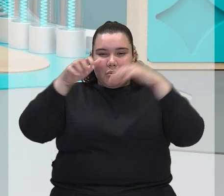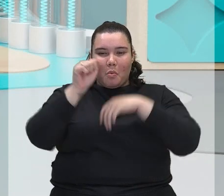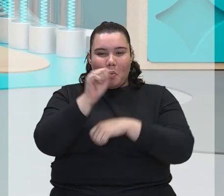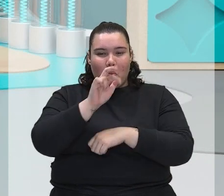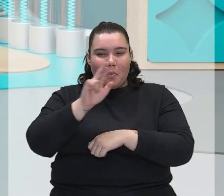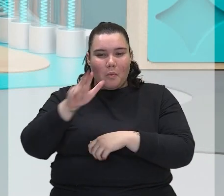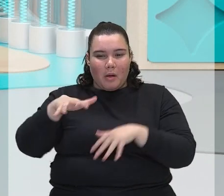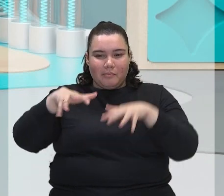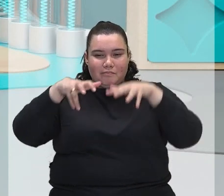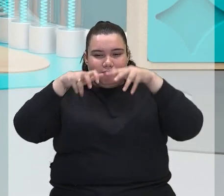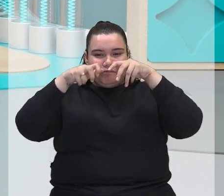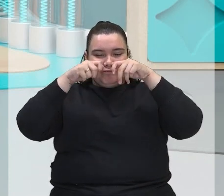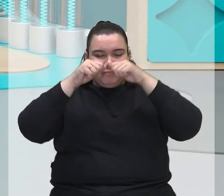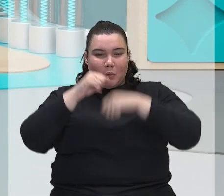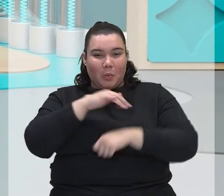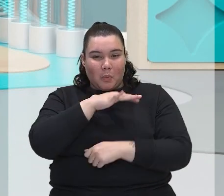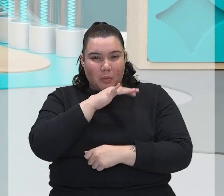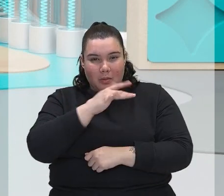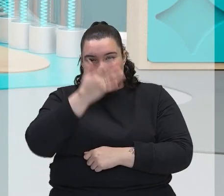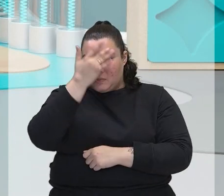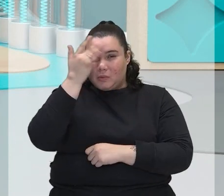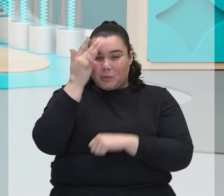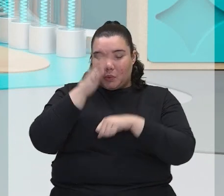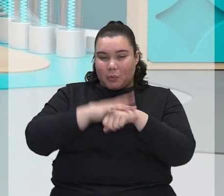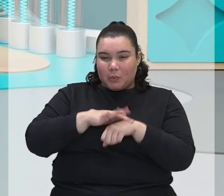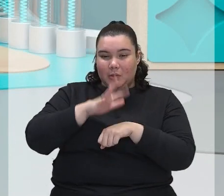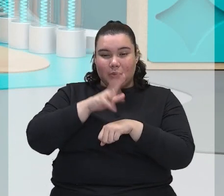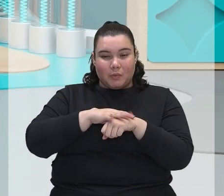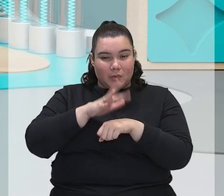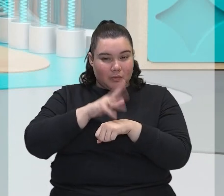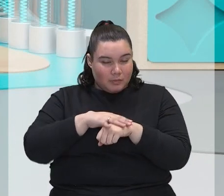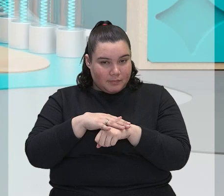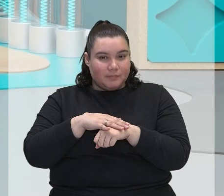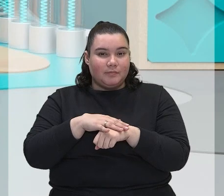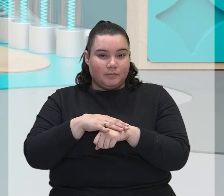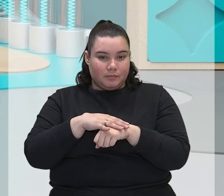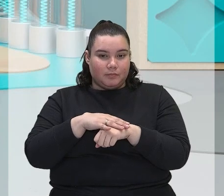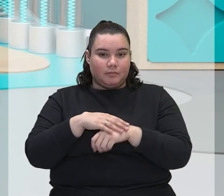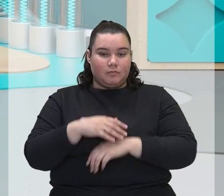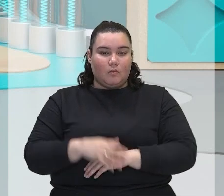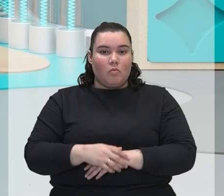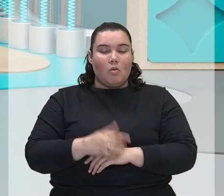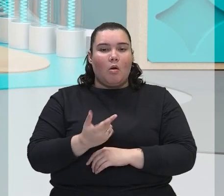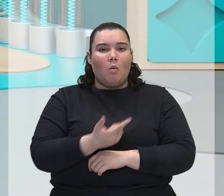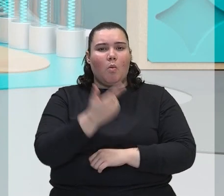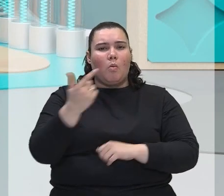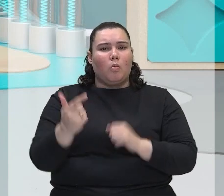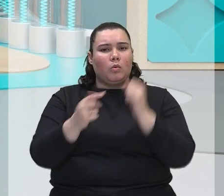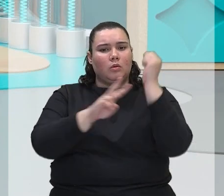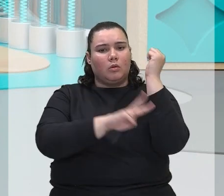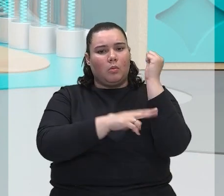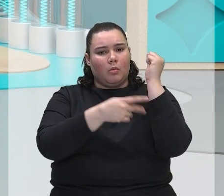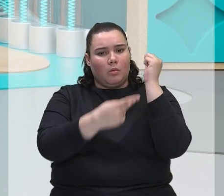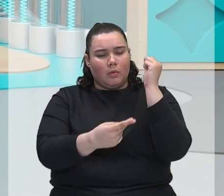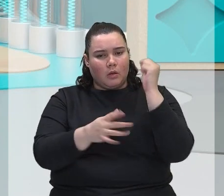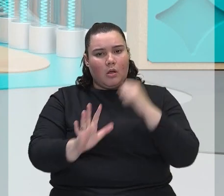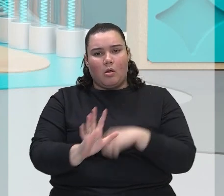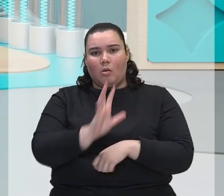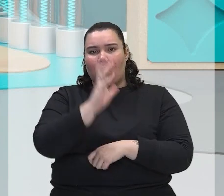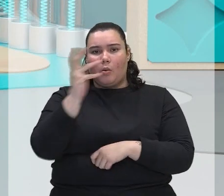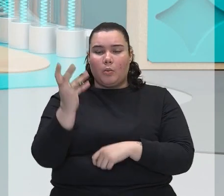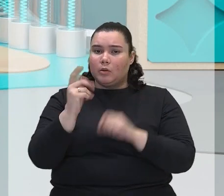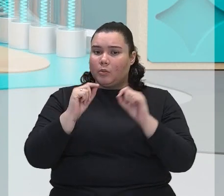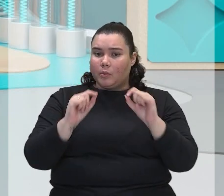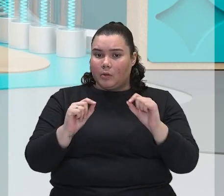da cidade, prejudicou muitas pessoas, adoeceram. Outra consequência demasiado